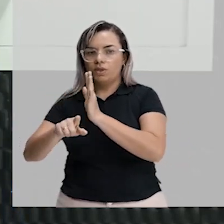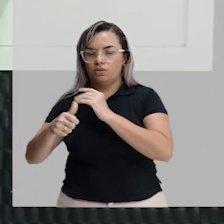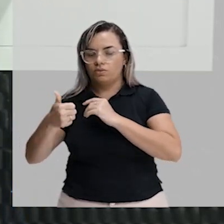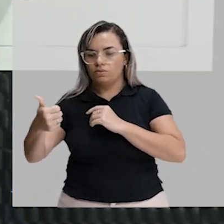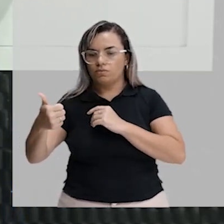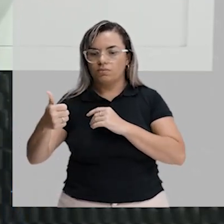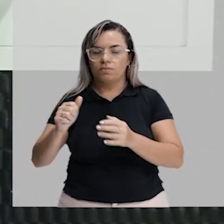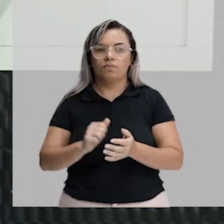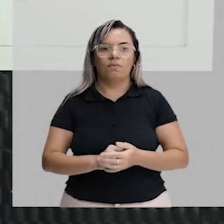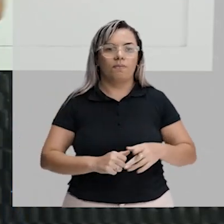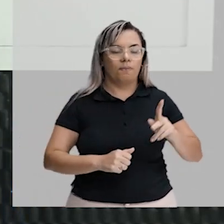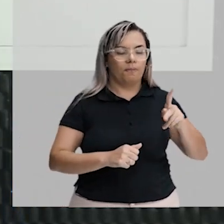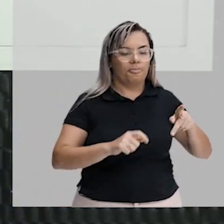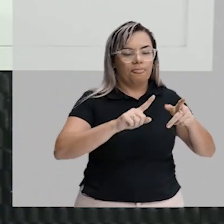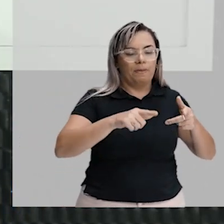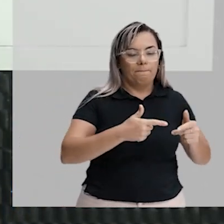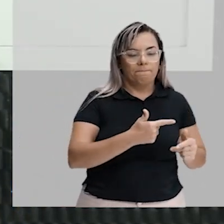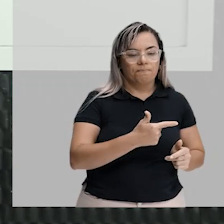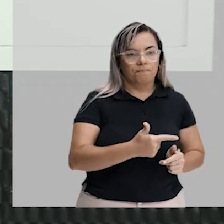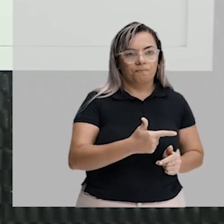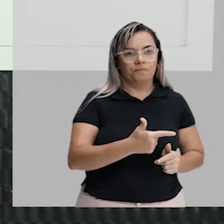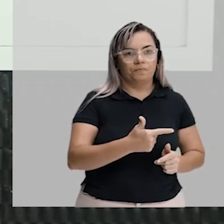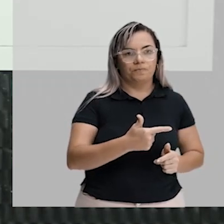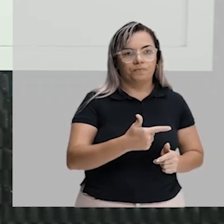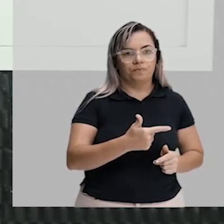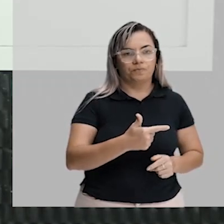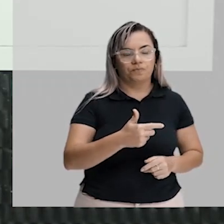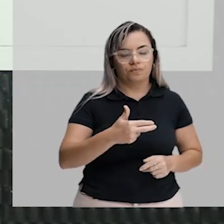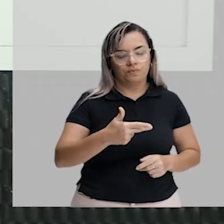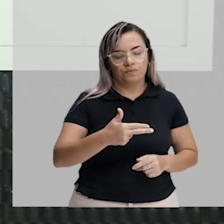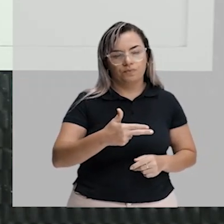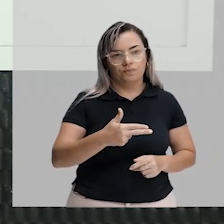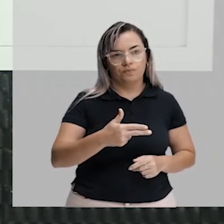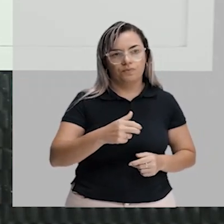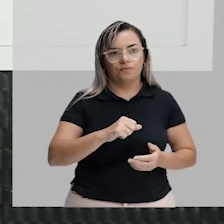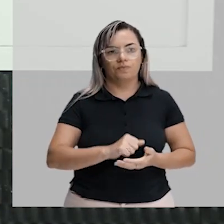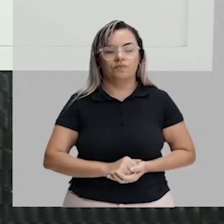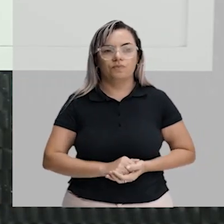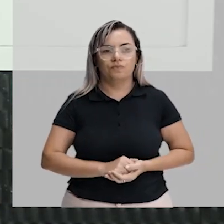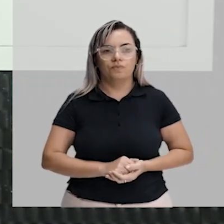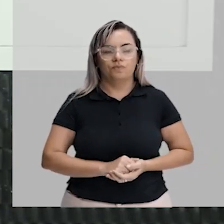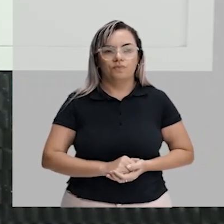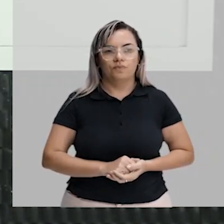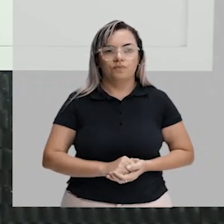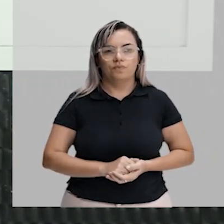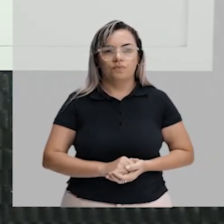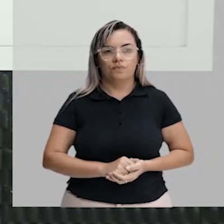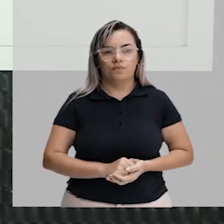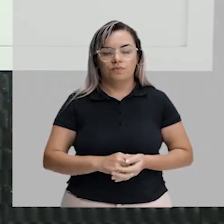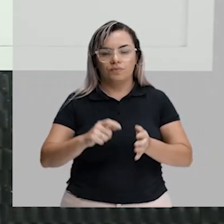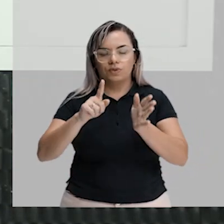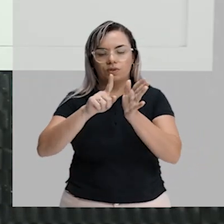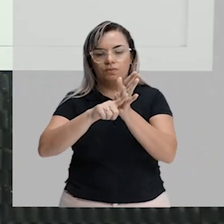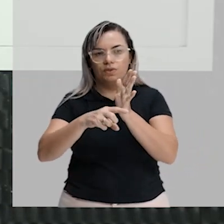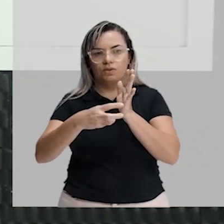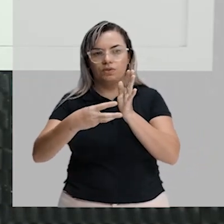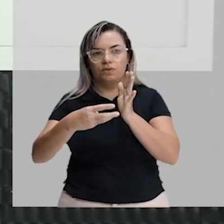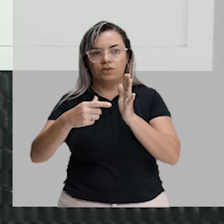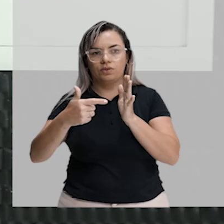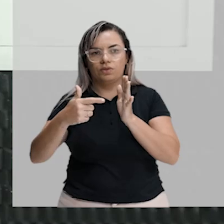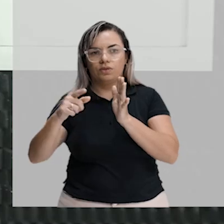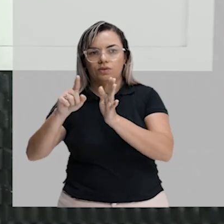Então, nós temos que o P2 vai ser igual... Ó, menos 32 mais 8 dá menos 24,